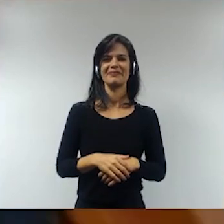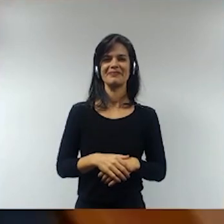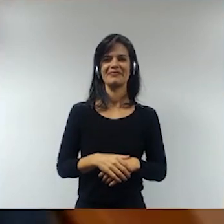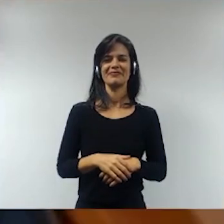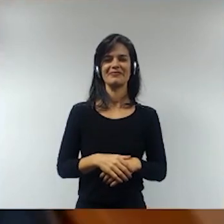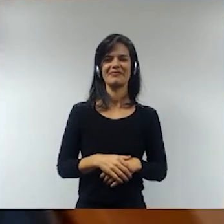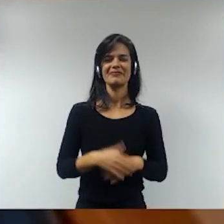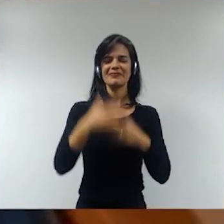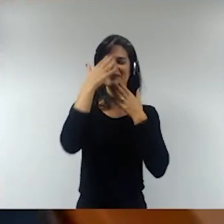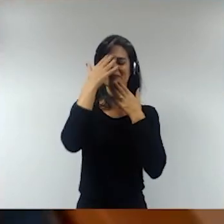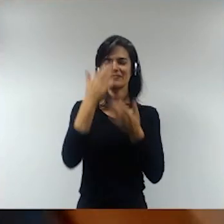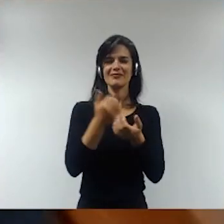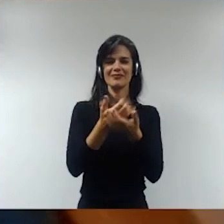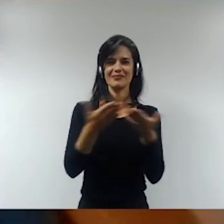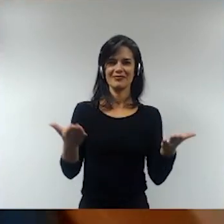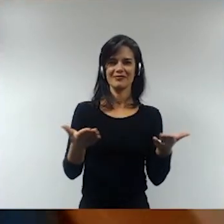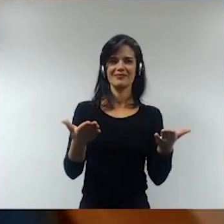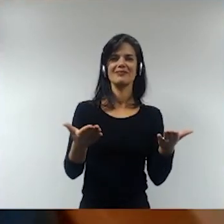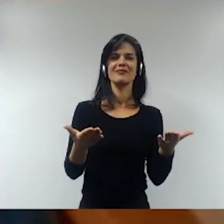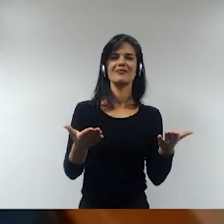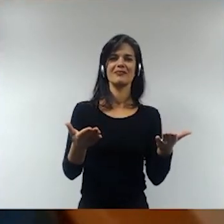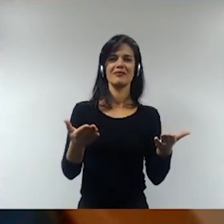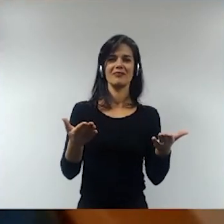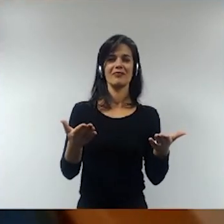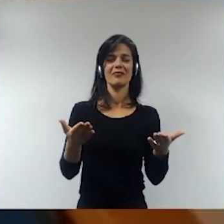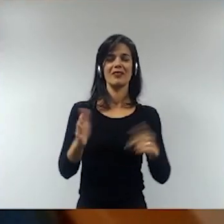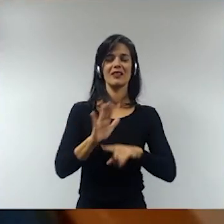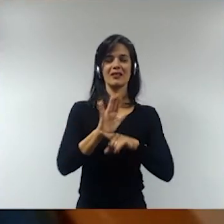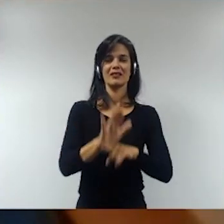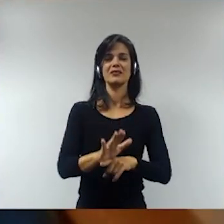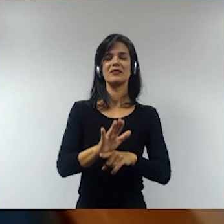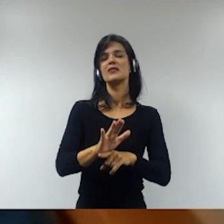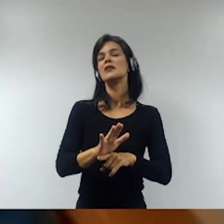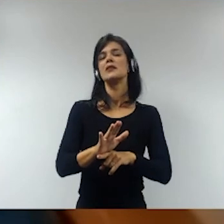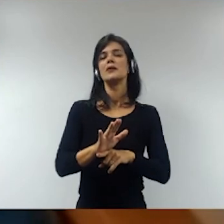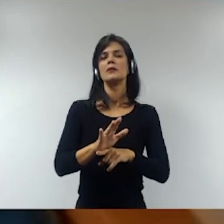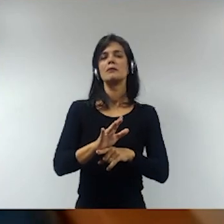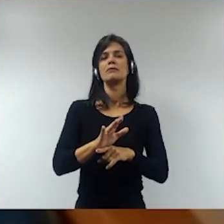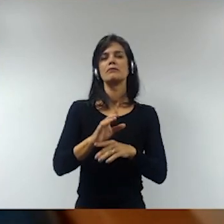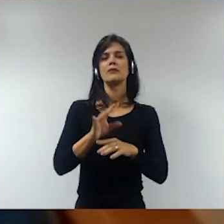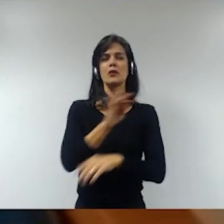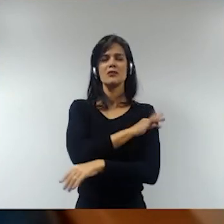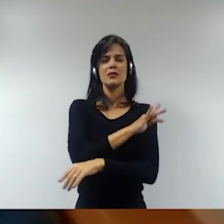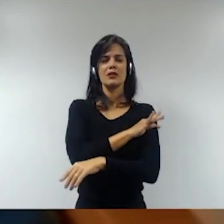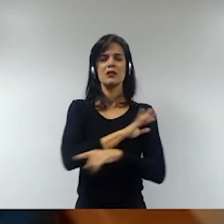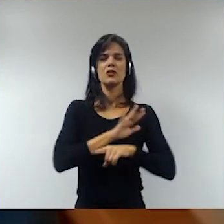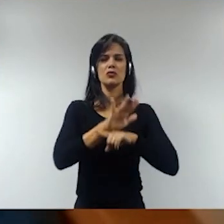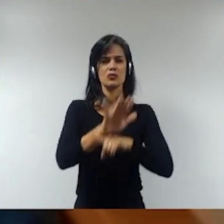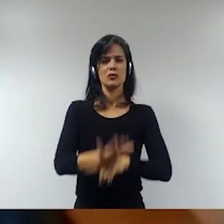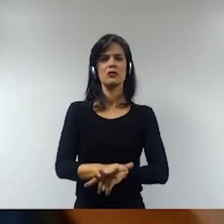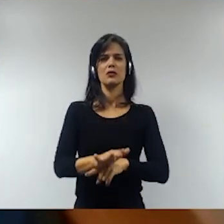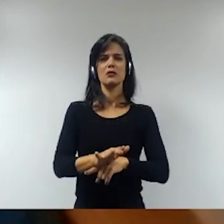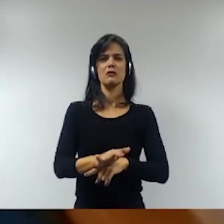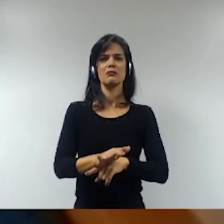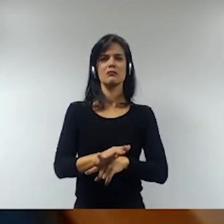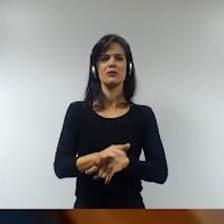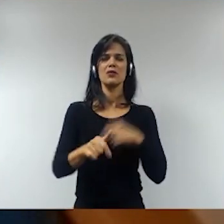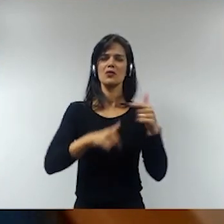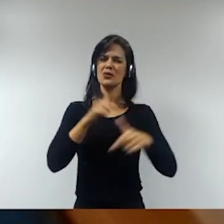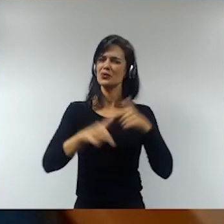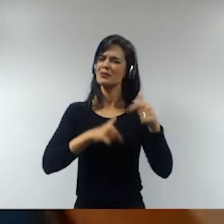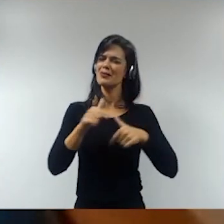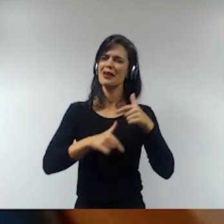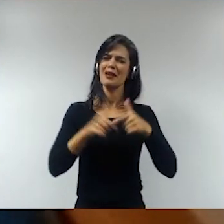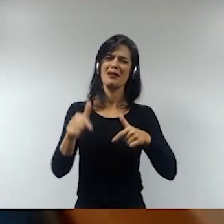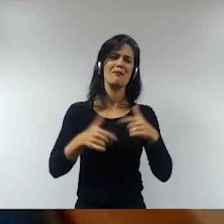Por fim, então, agradeço aqui aos colaboradores do Conselho Federal, a Janaína, o Ramon, o Matheus, que nos ajudaram aqui, estão fazendo um